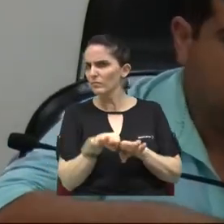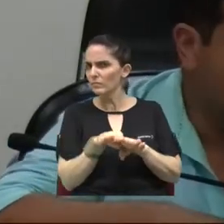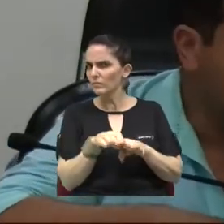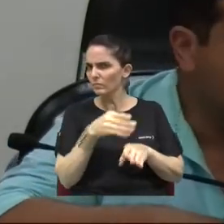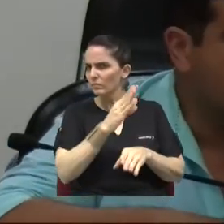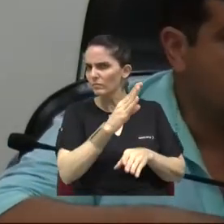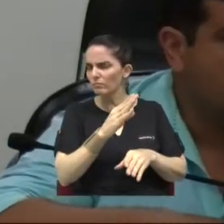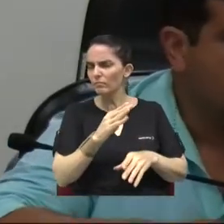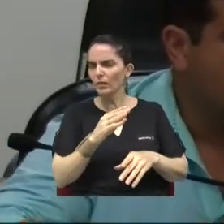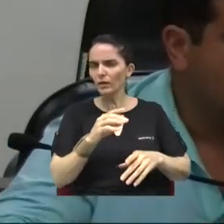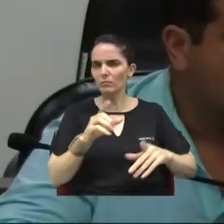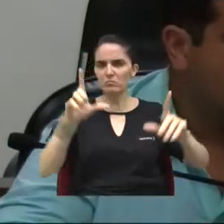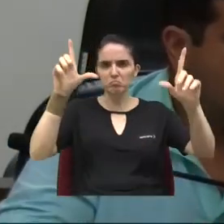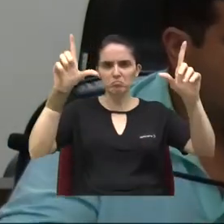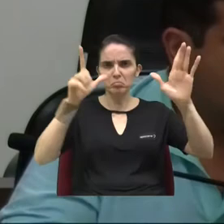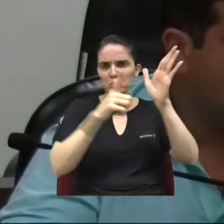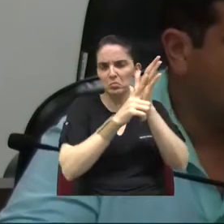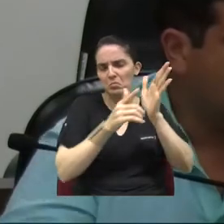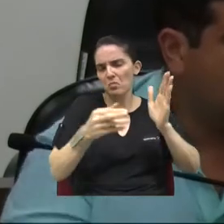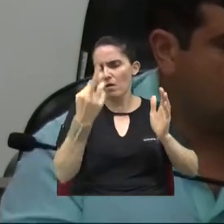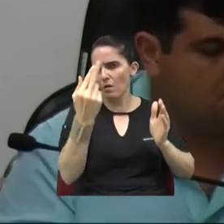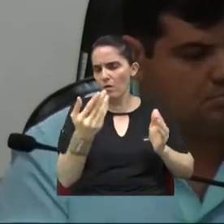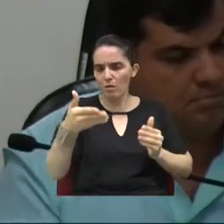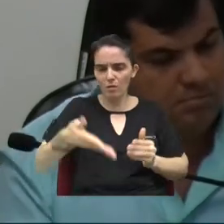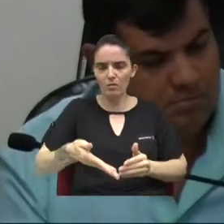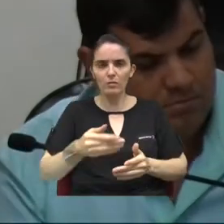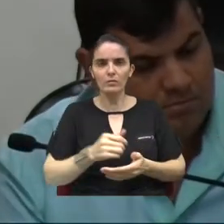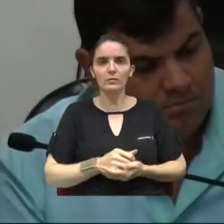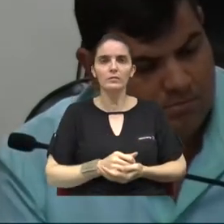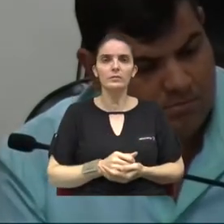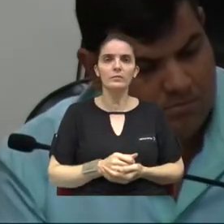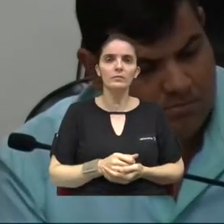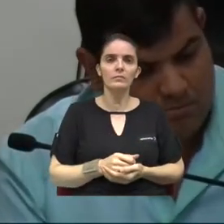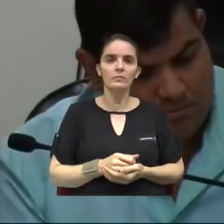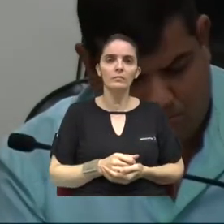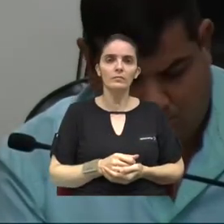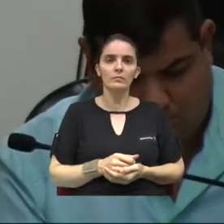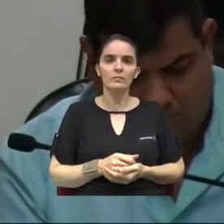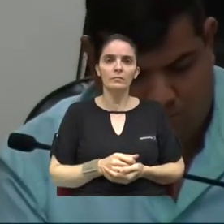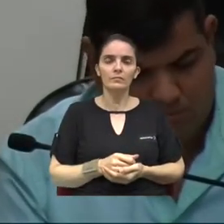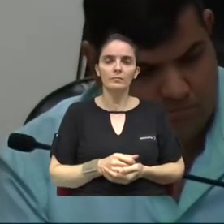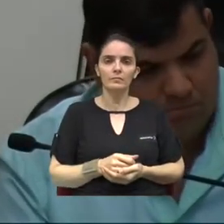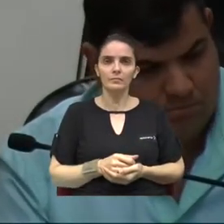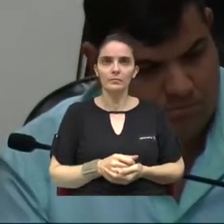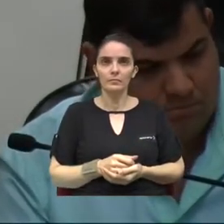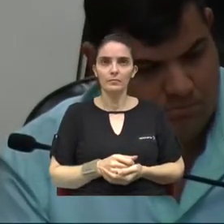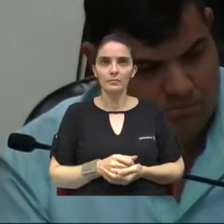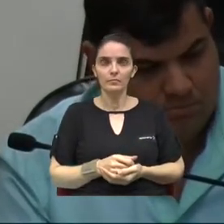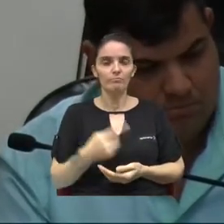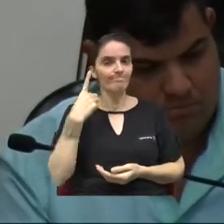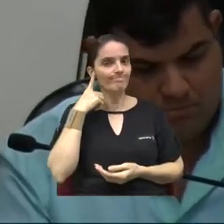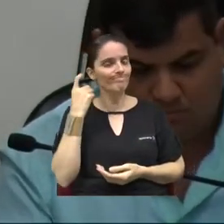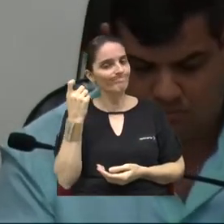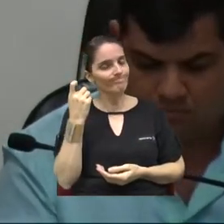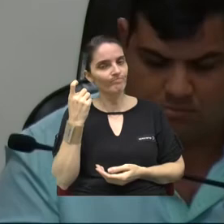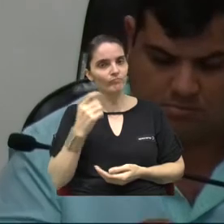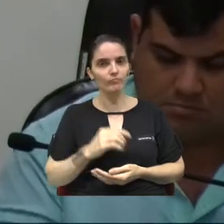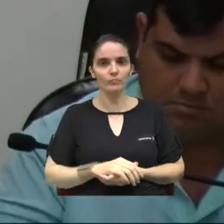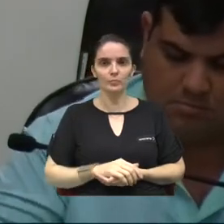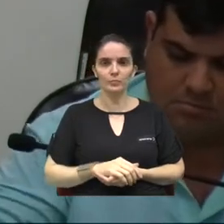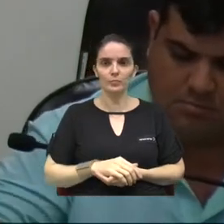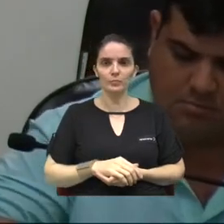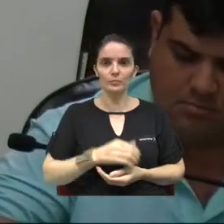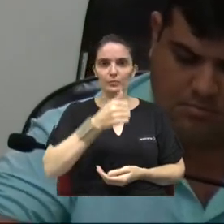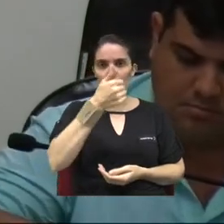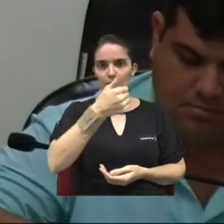de papel, igual faz hoje na Alianças Parque do Palmeiras. Lá. Então,